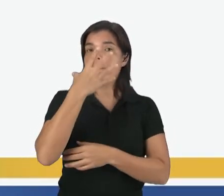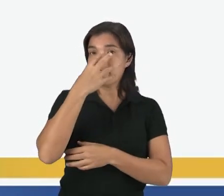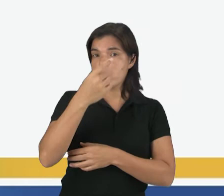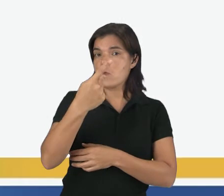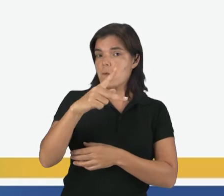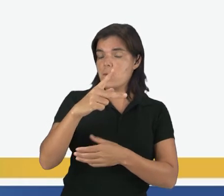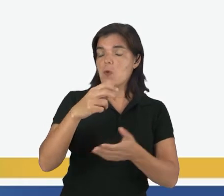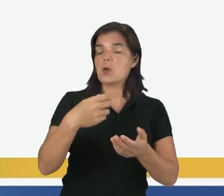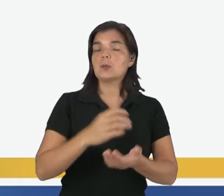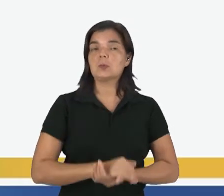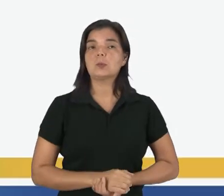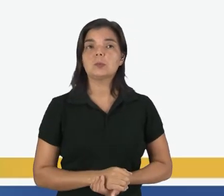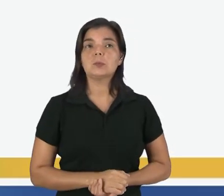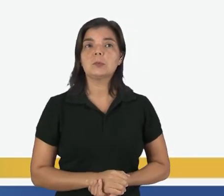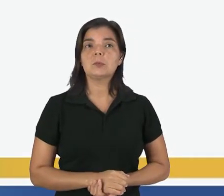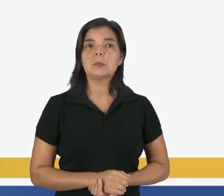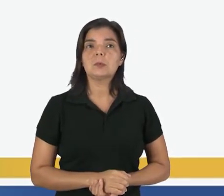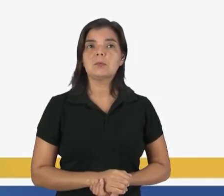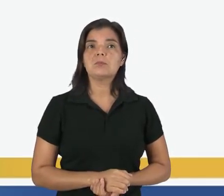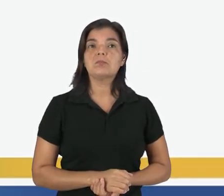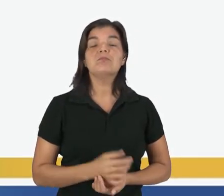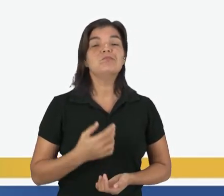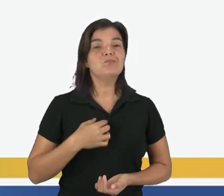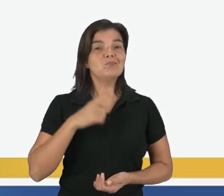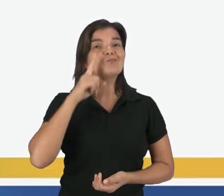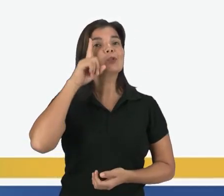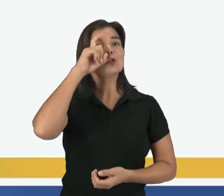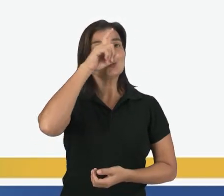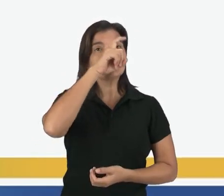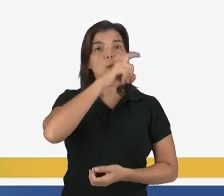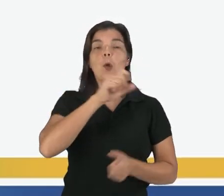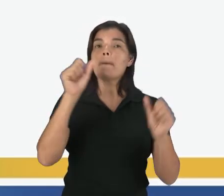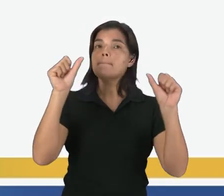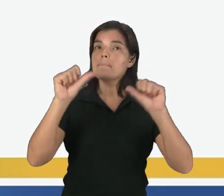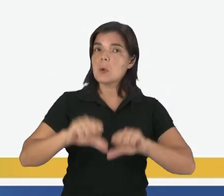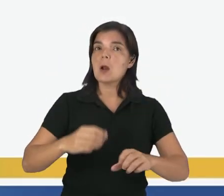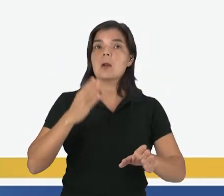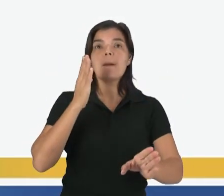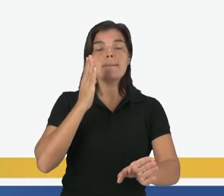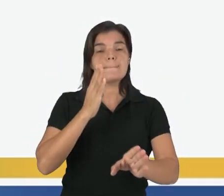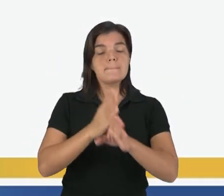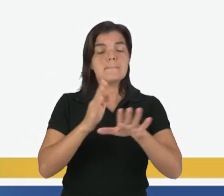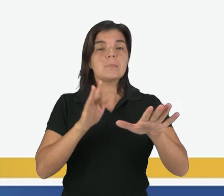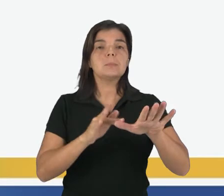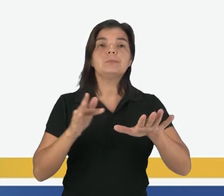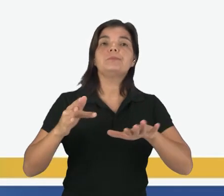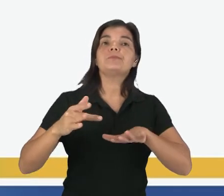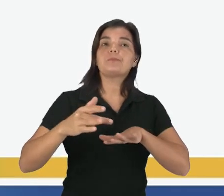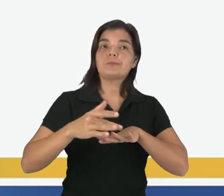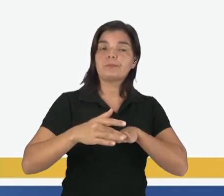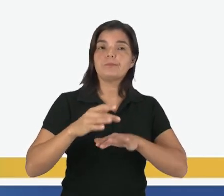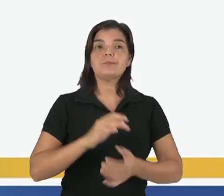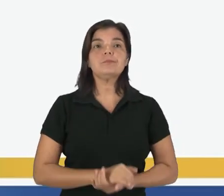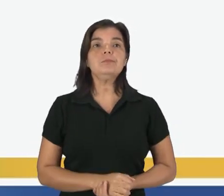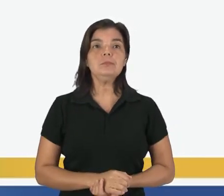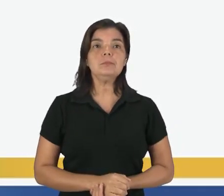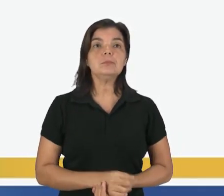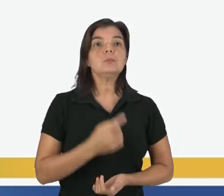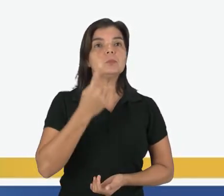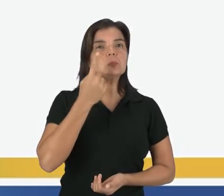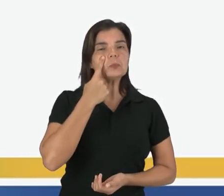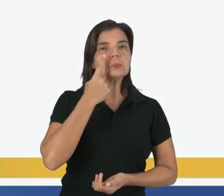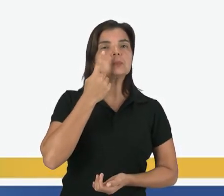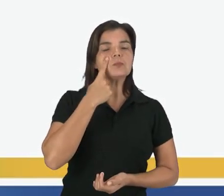determinado comentário em uma foto sua? Muitos danos podem ser causados a partir das redes